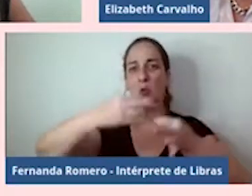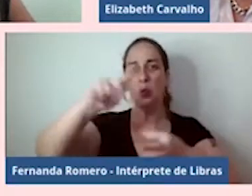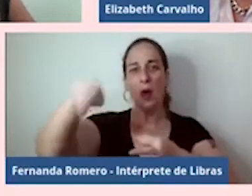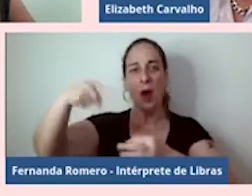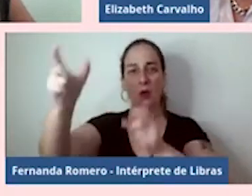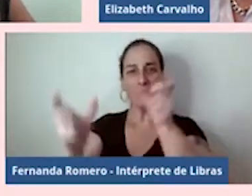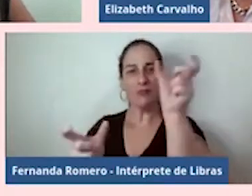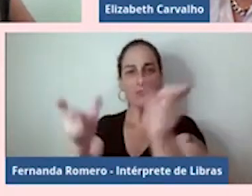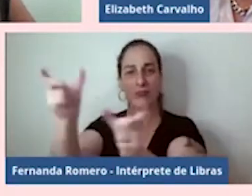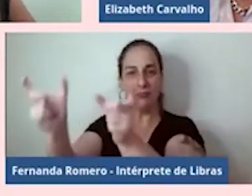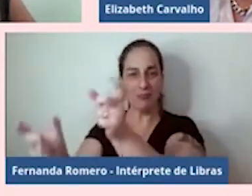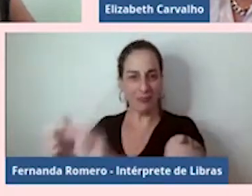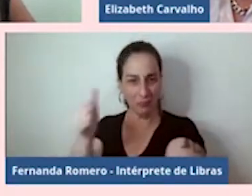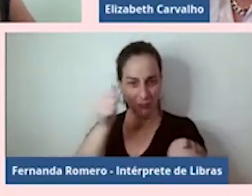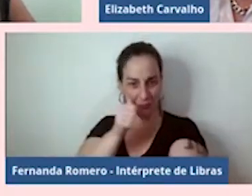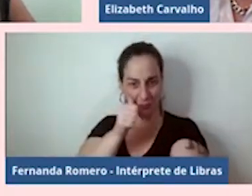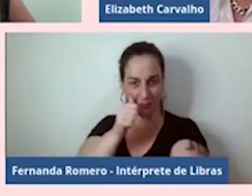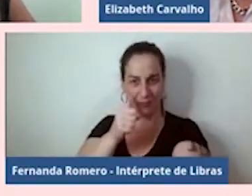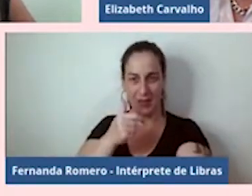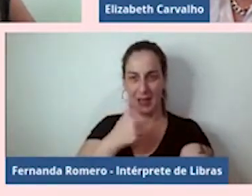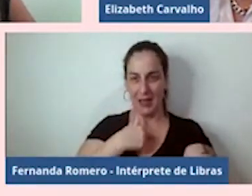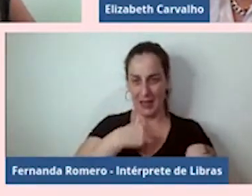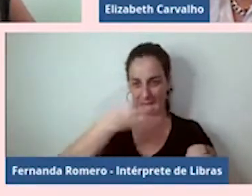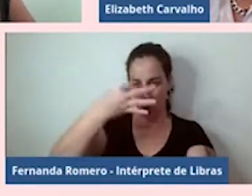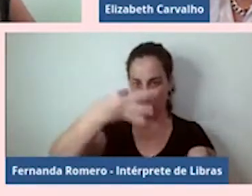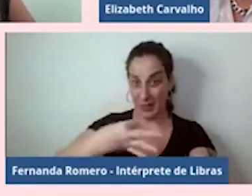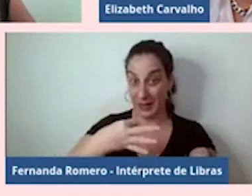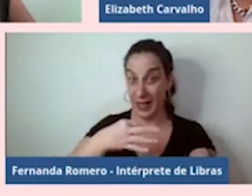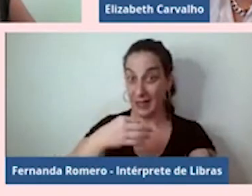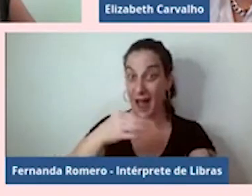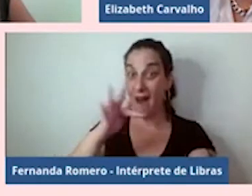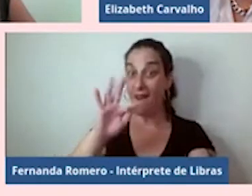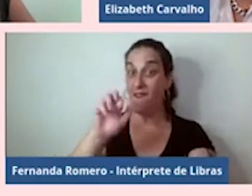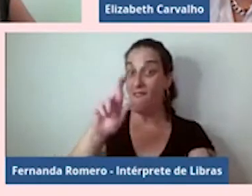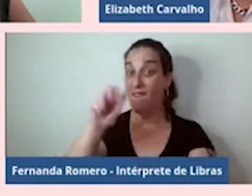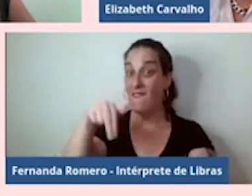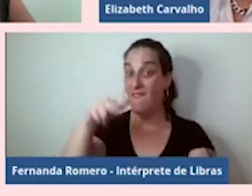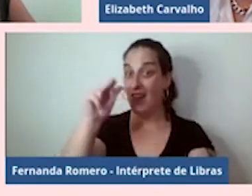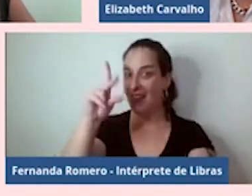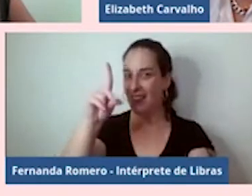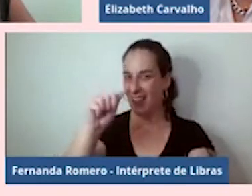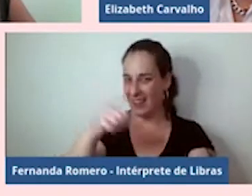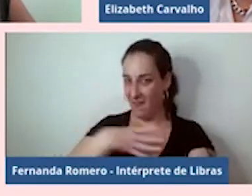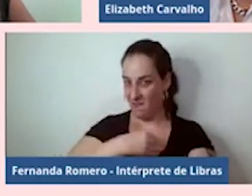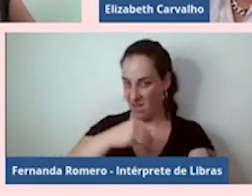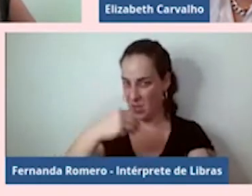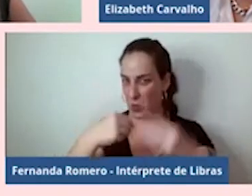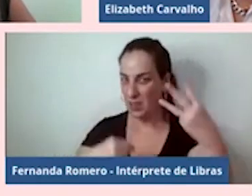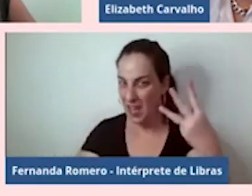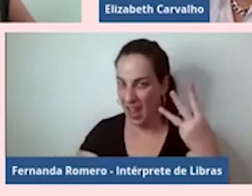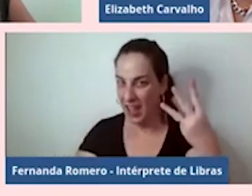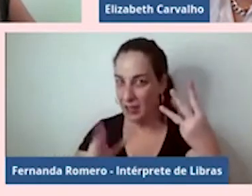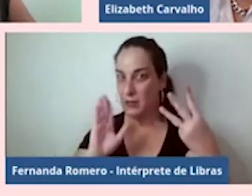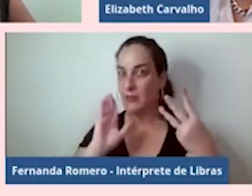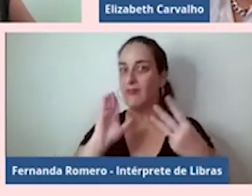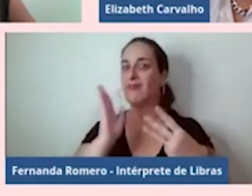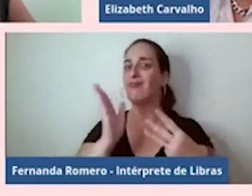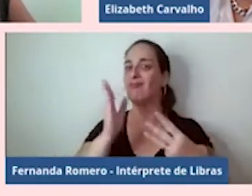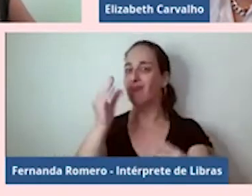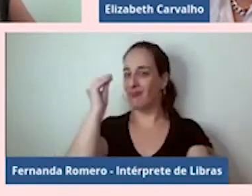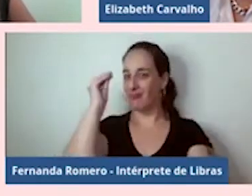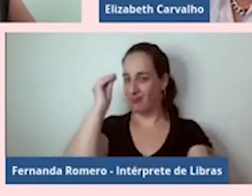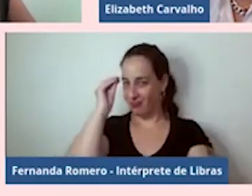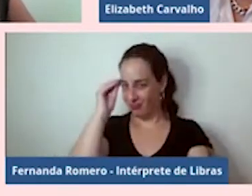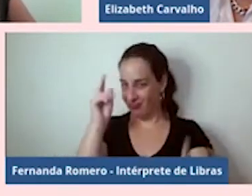certeza, por exemplo, que a Fernanda, que é mãe de 3 filhos, já deve ter passado por isso muitas e muitas e muitas vezes,